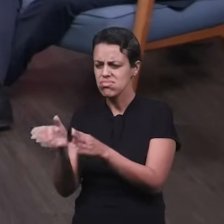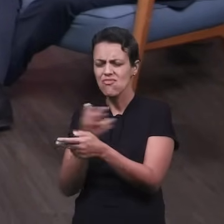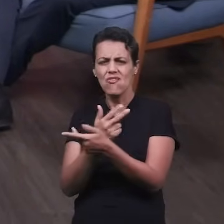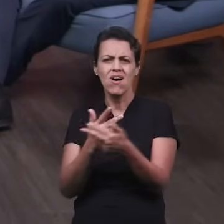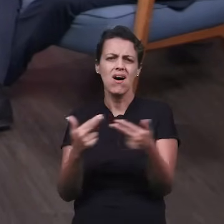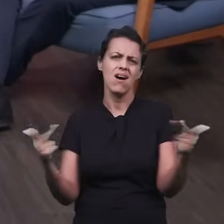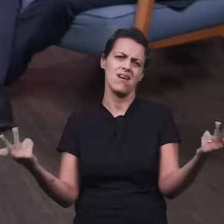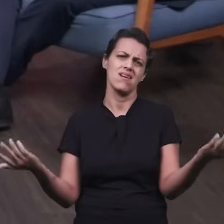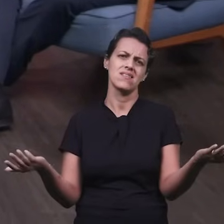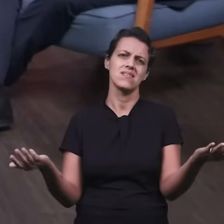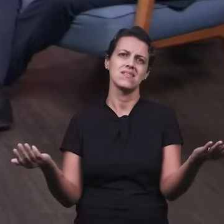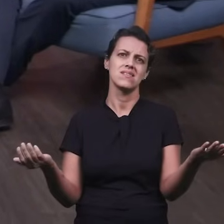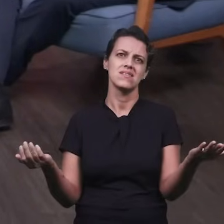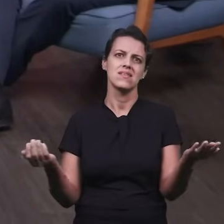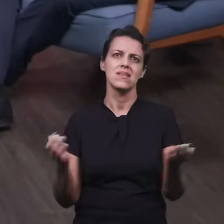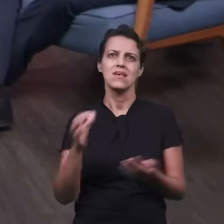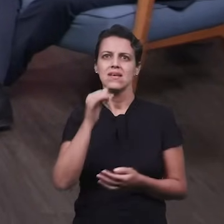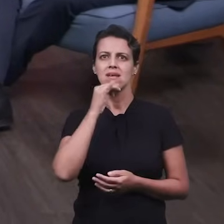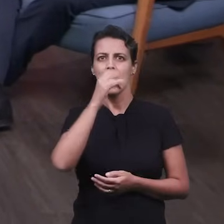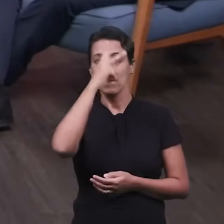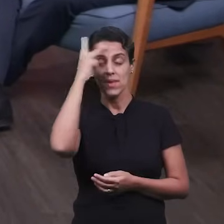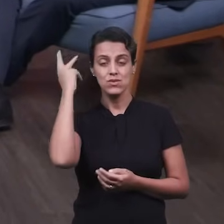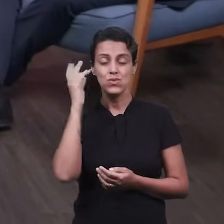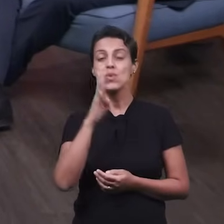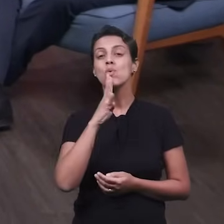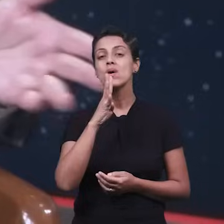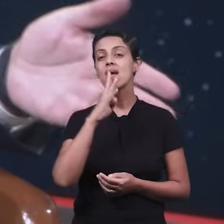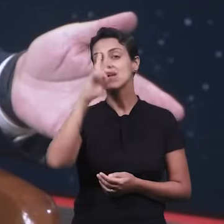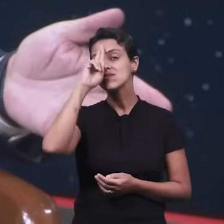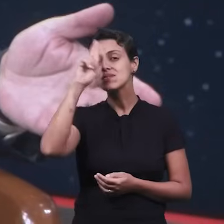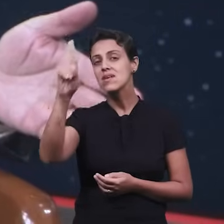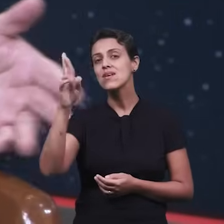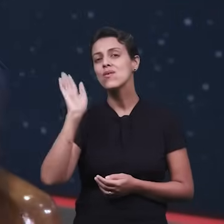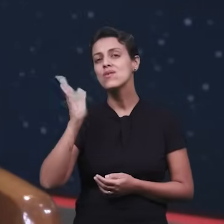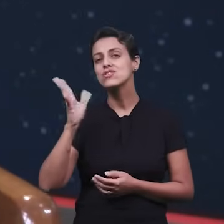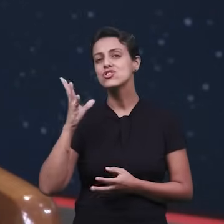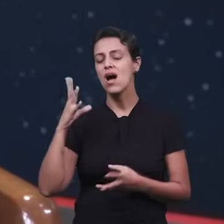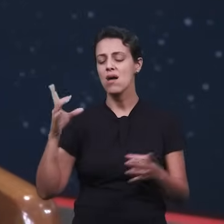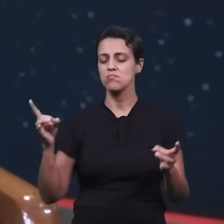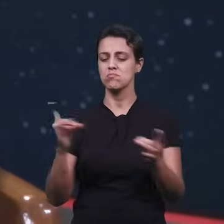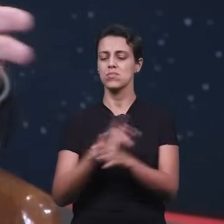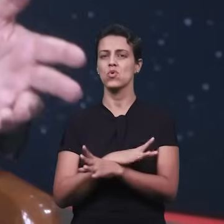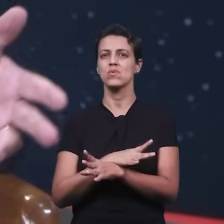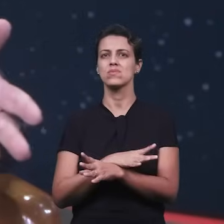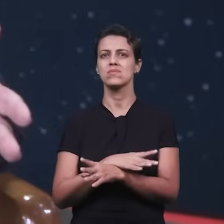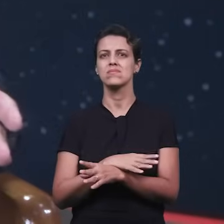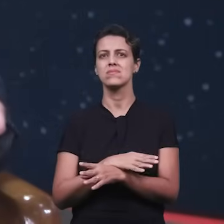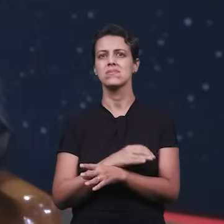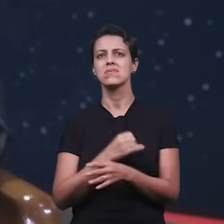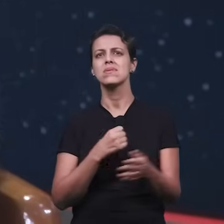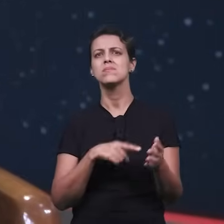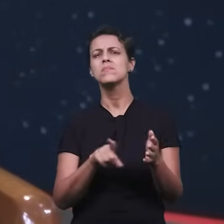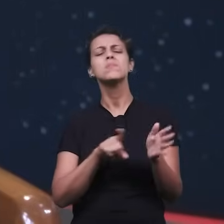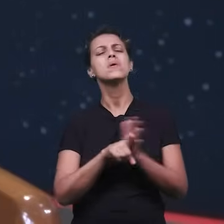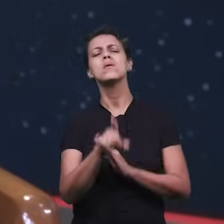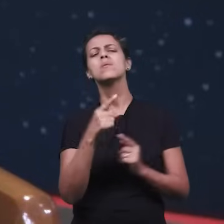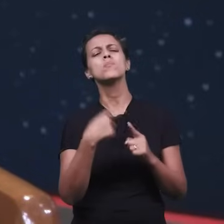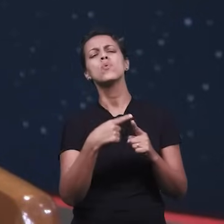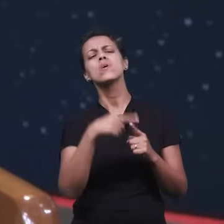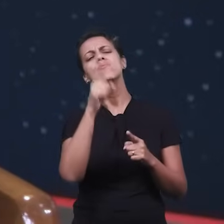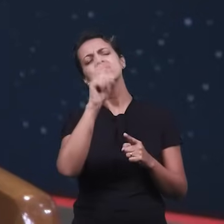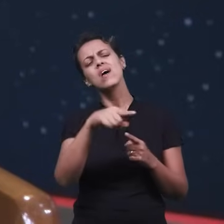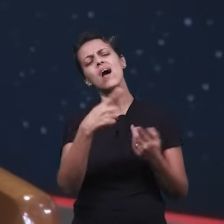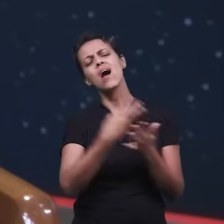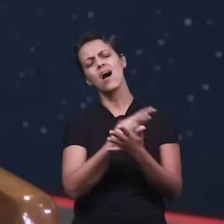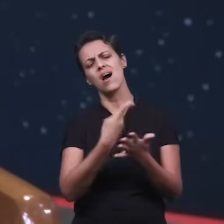orientações. Que nós já temos aí. Quem conheceu o Senhor há pouco tempo, não esteve lá no início da obra, já pegou praticamente tudo feito. Por que seria você como